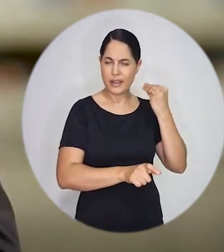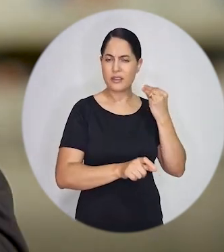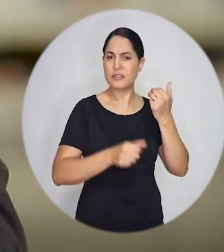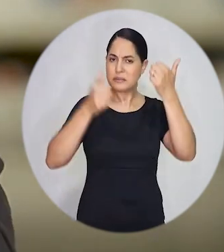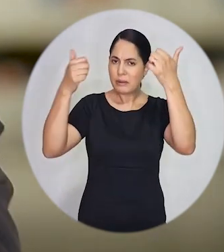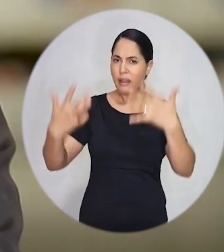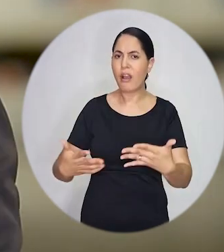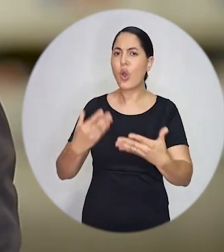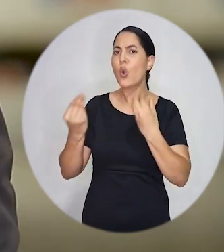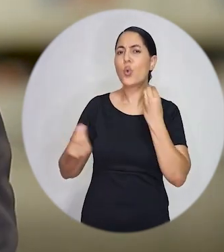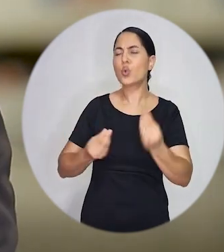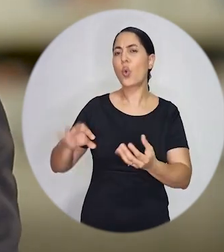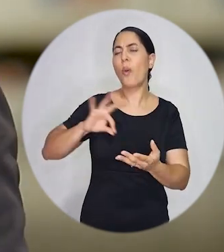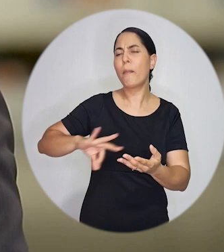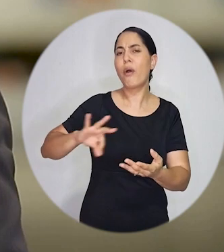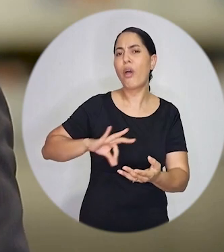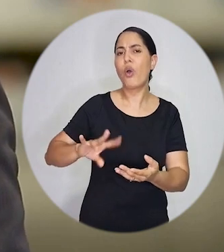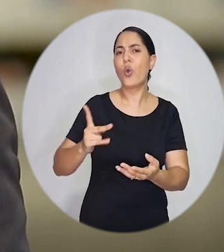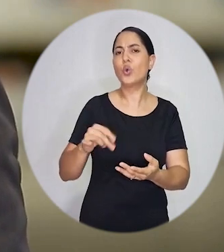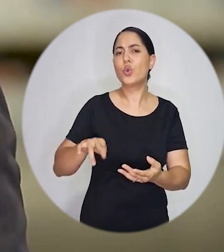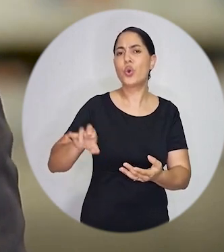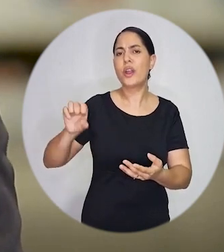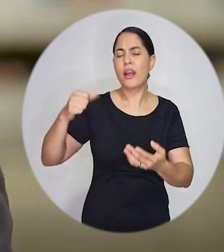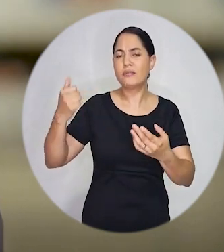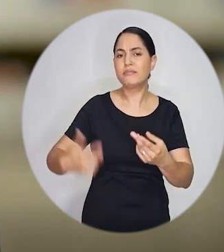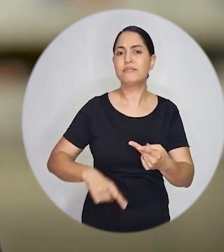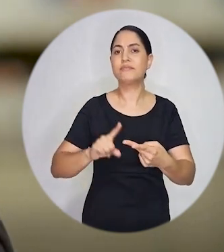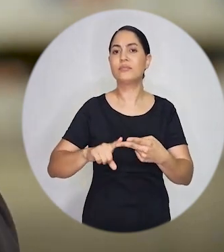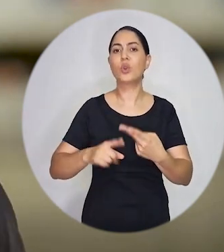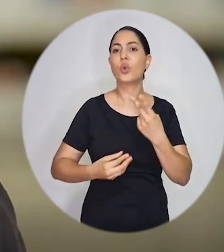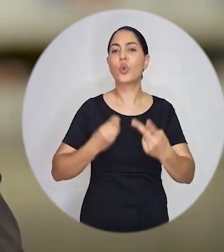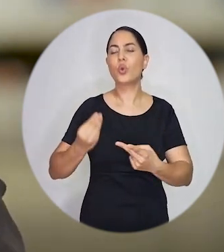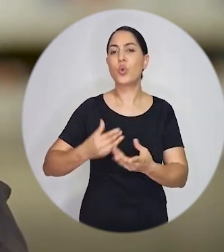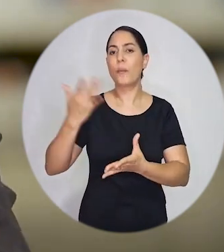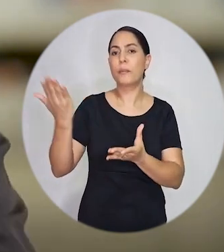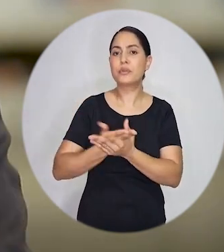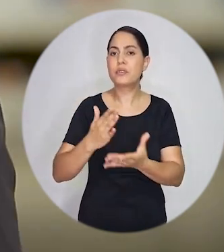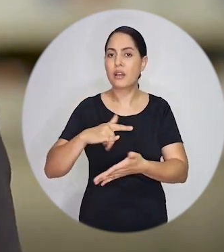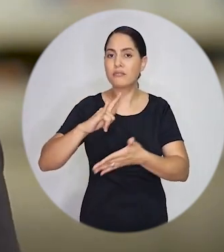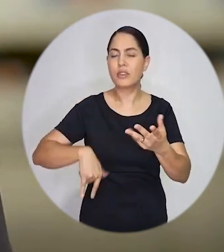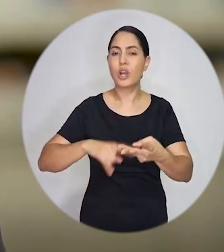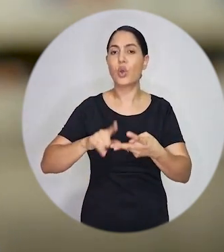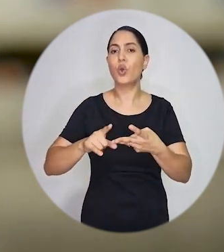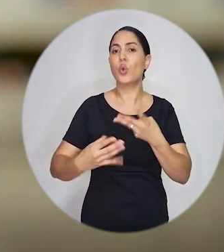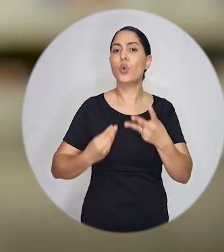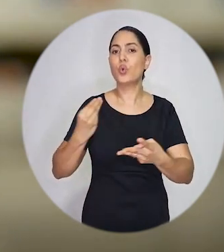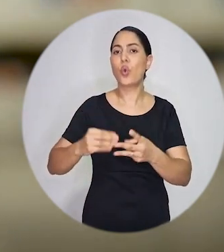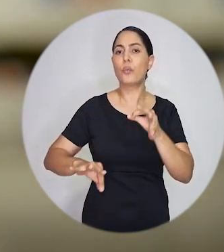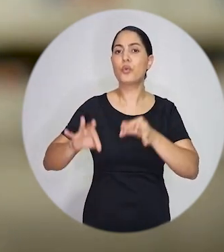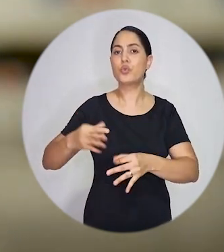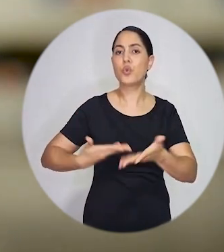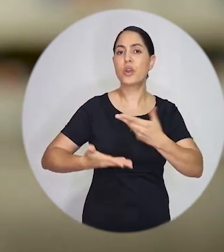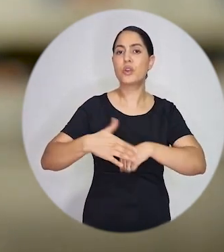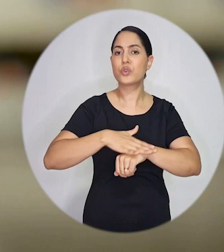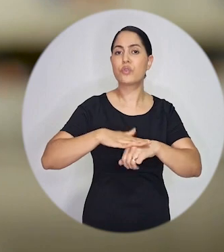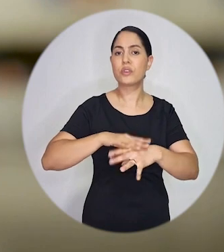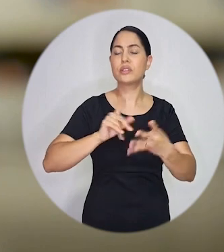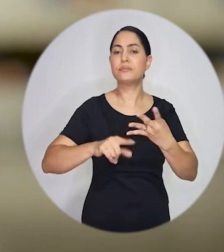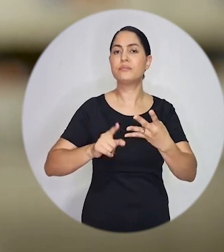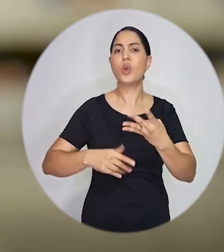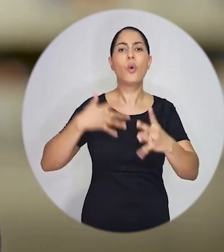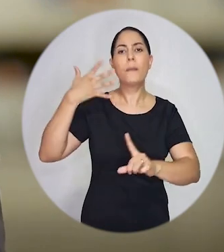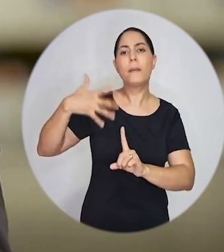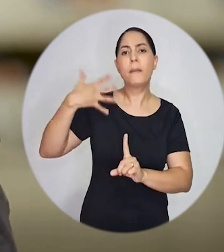como cobrar o valor dos honorários, como peticionar, como despachar com o juiz, como fazer uma sustentação oral. Esses cursos